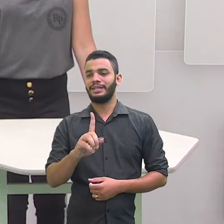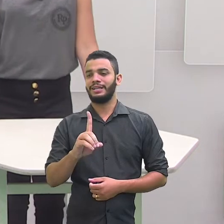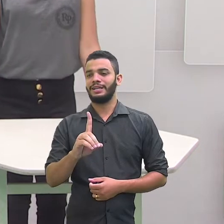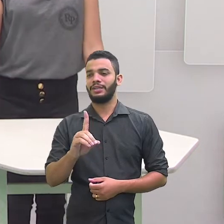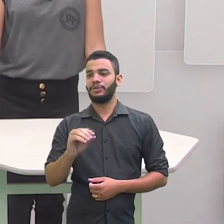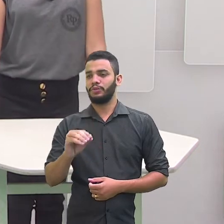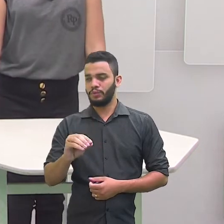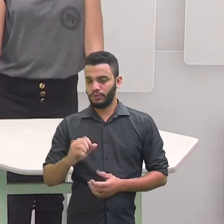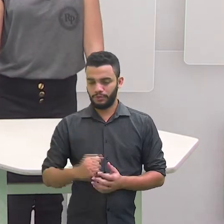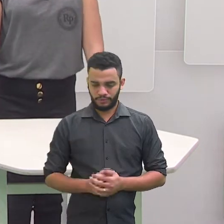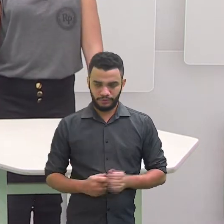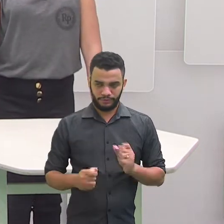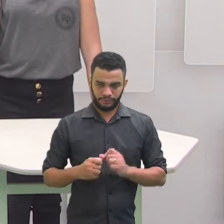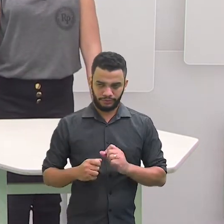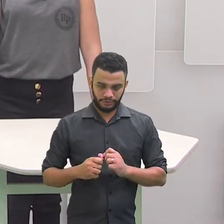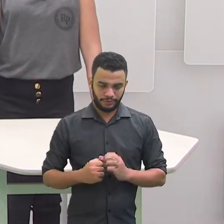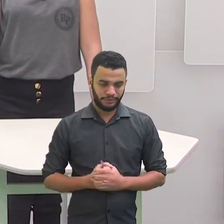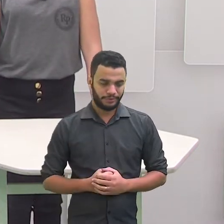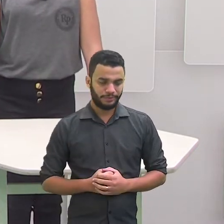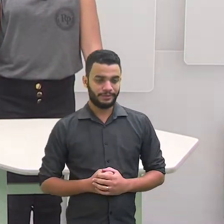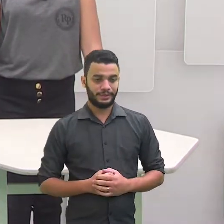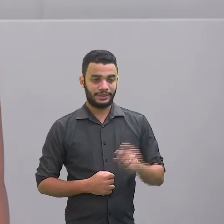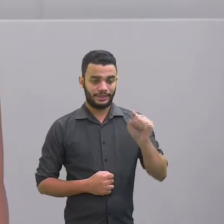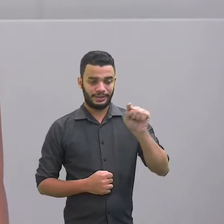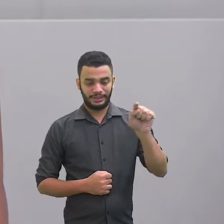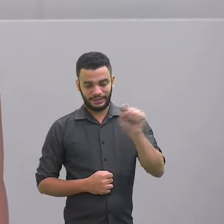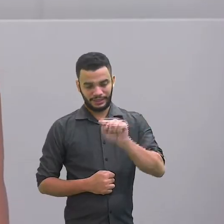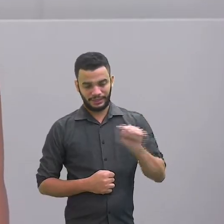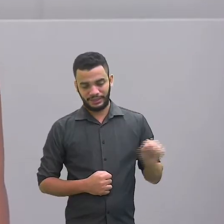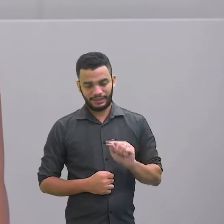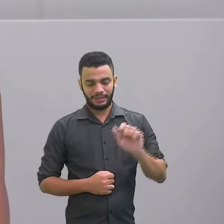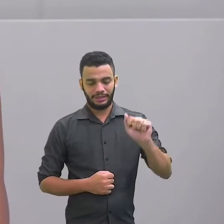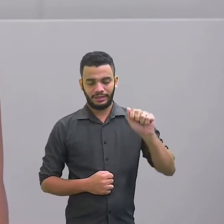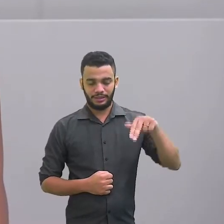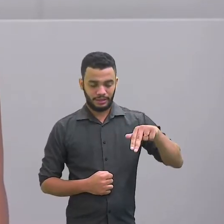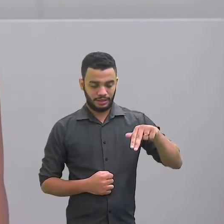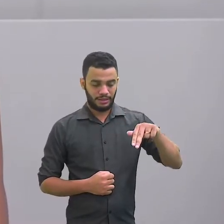Zangado. Z-A-N-G-A-D-O.